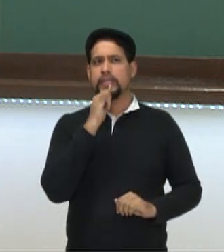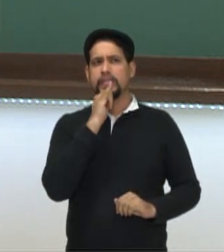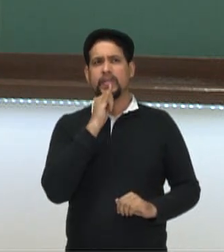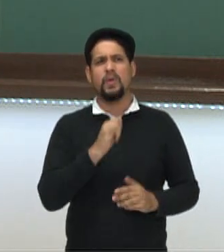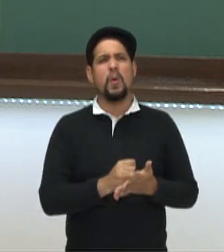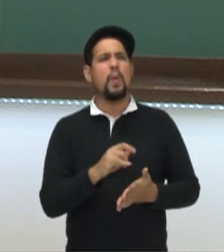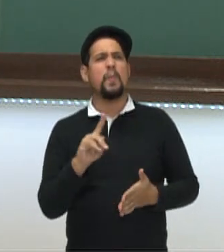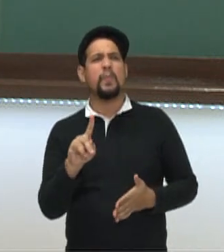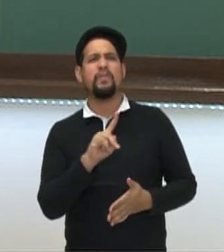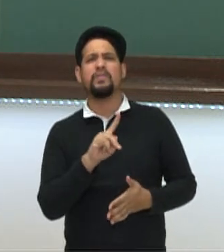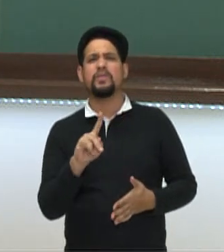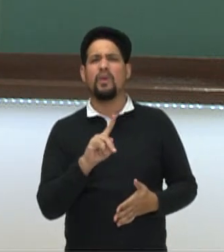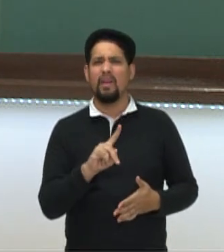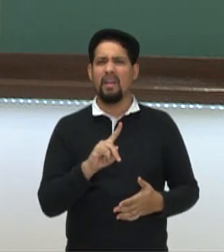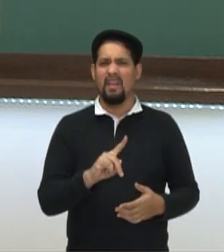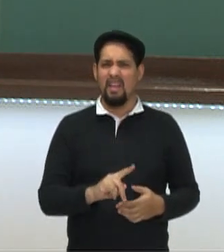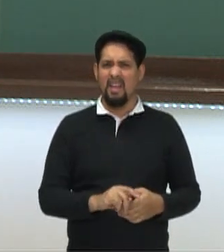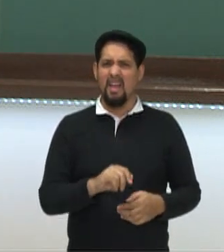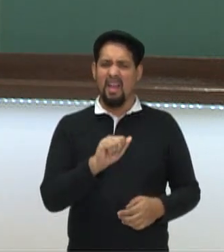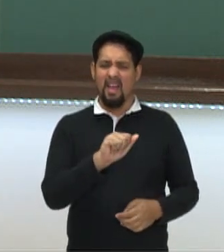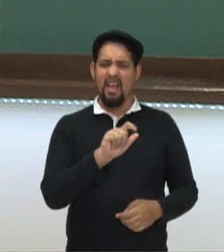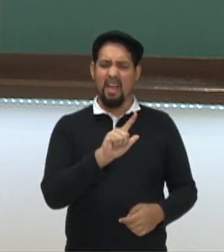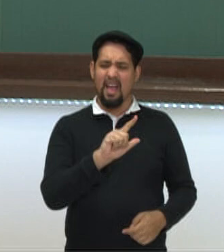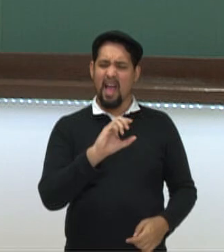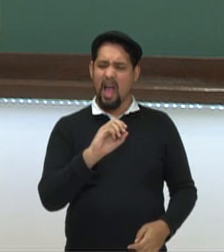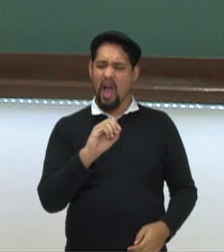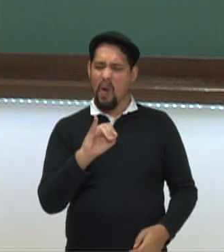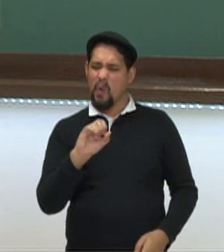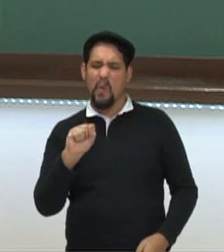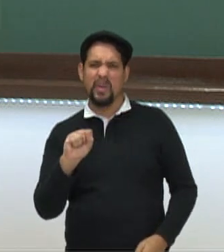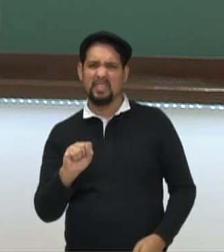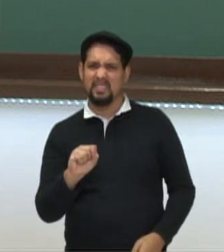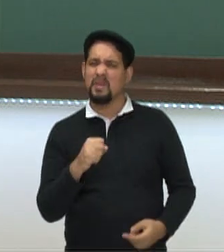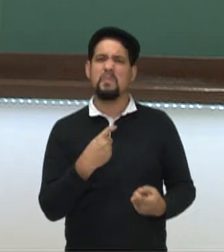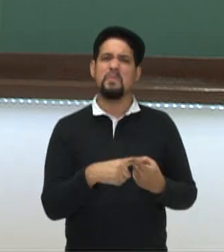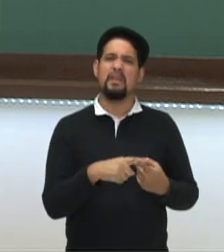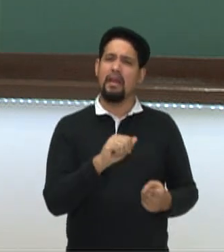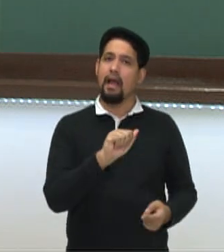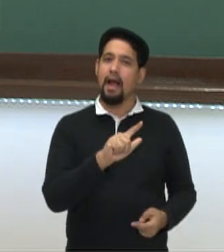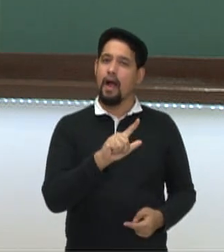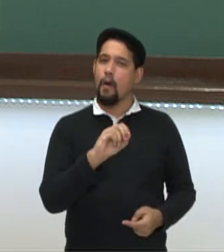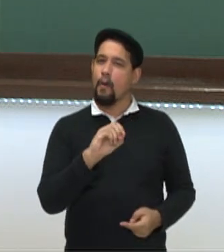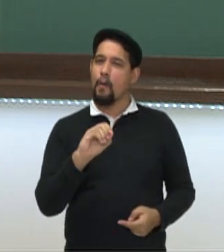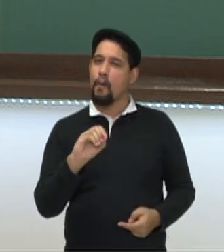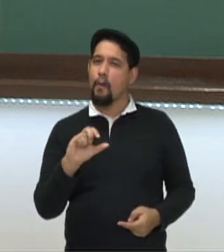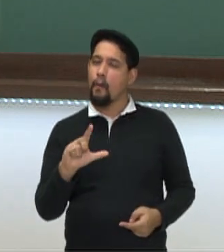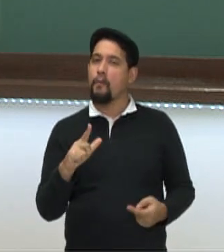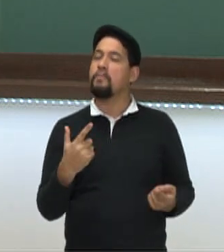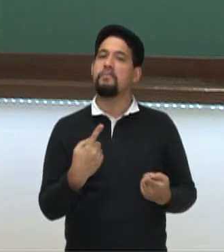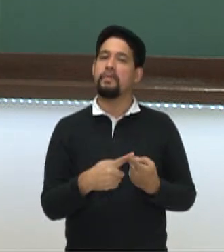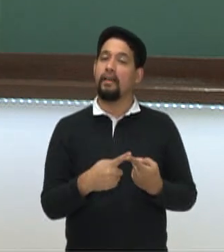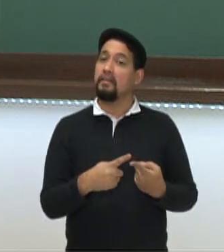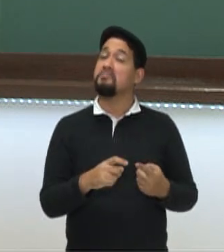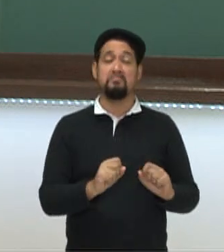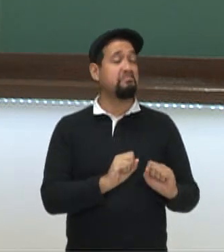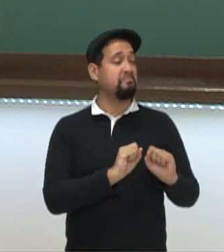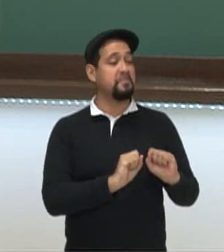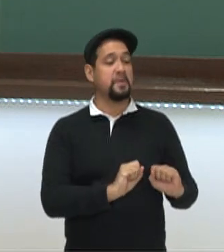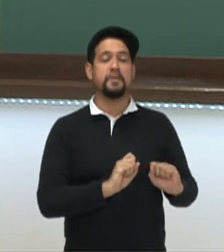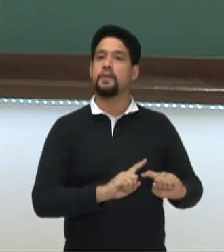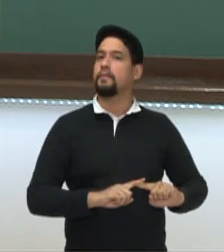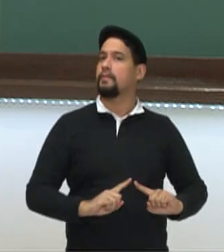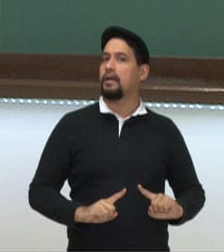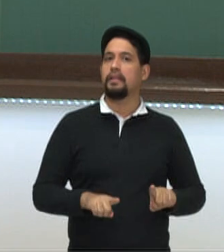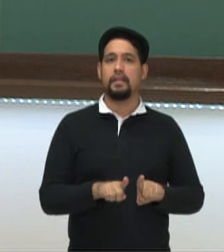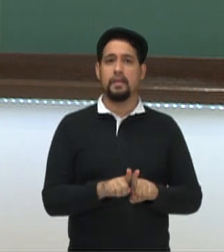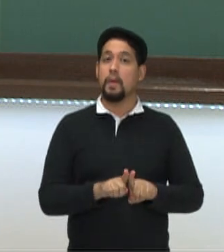Professor, álcoois, por que não é álcool? Pode ser função orgânica álcool, mas também